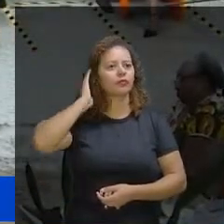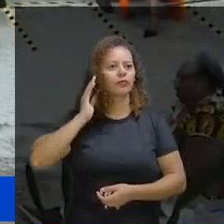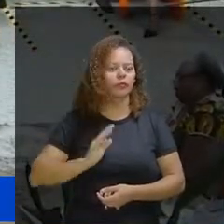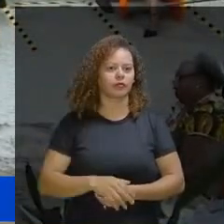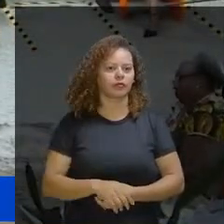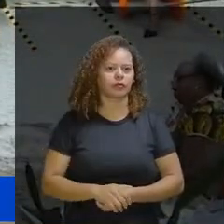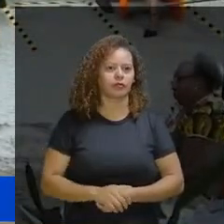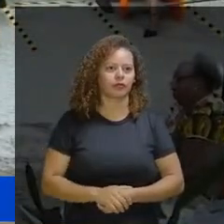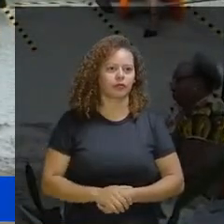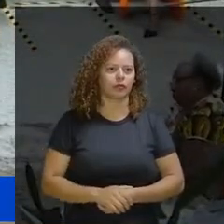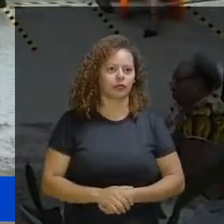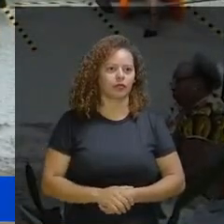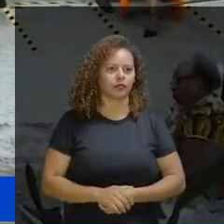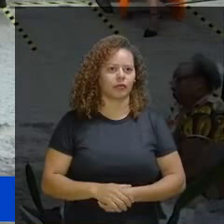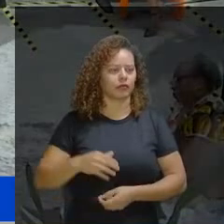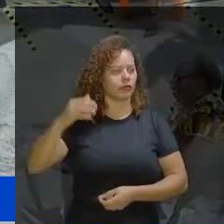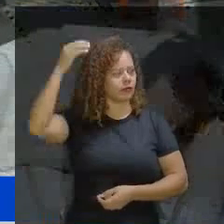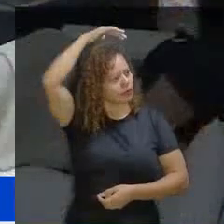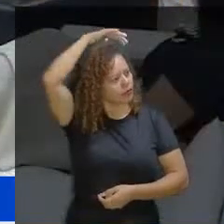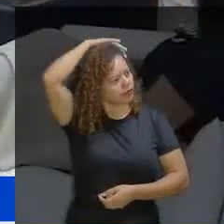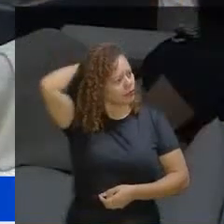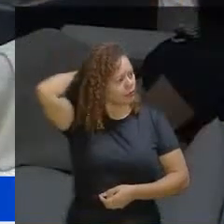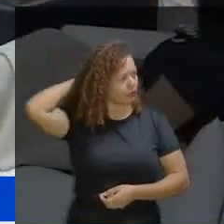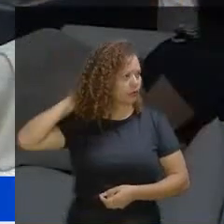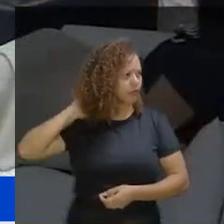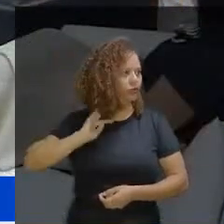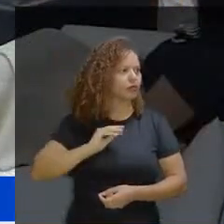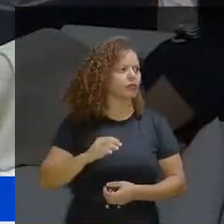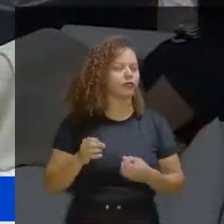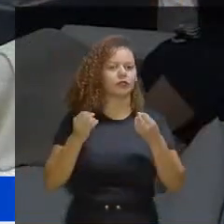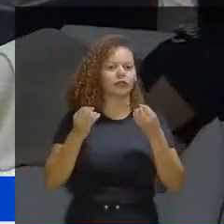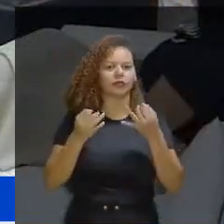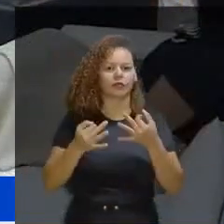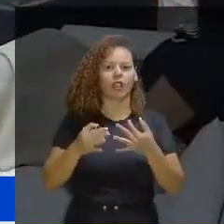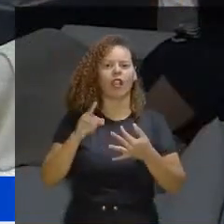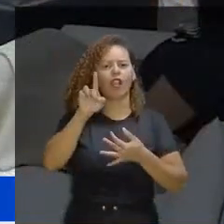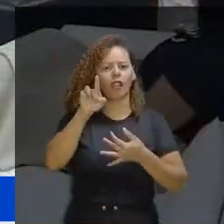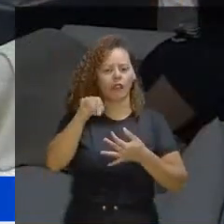Então, eu quero então encerrar dizendo isso. É um